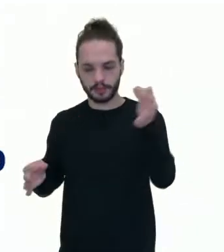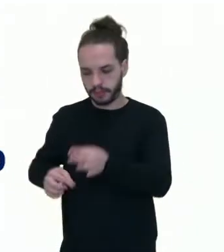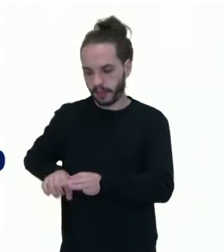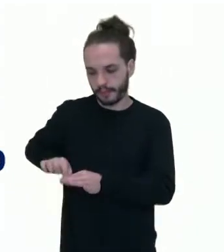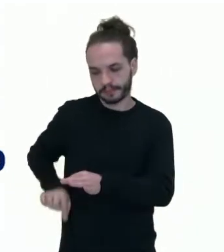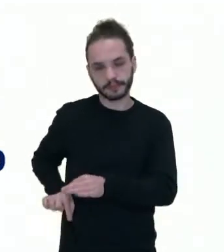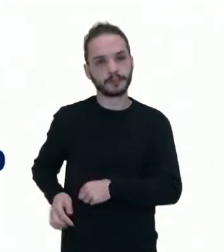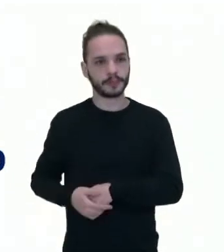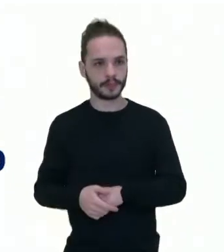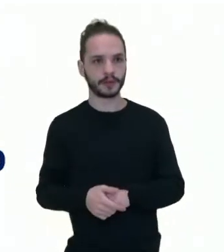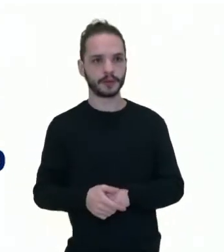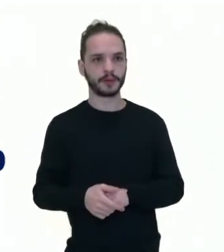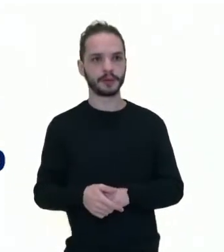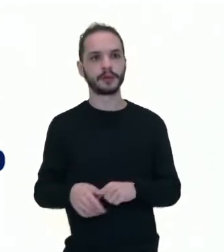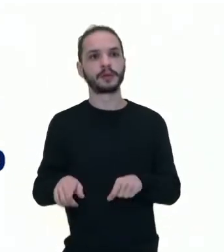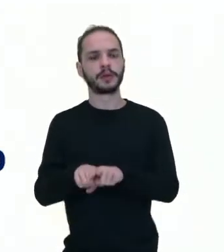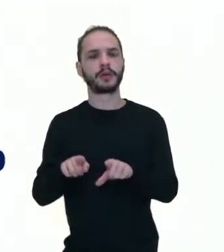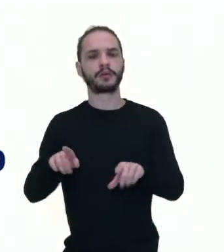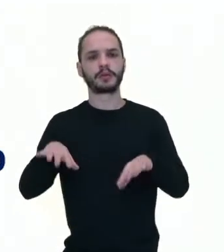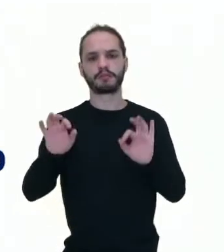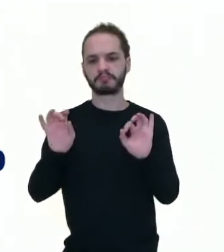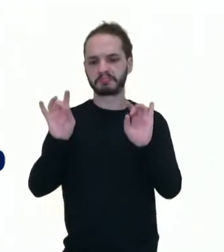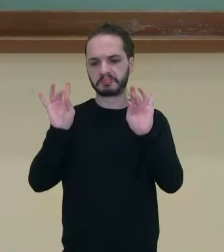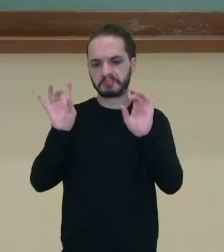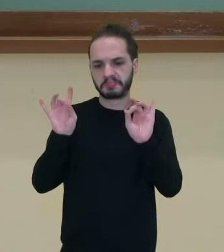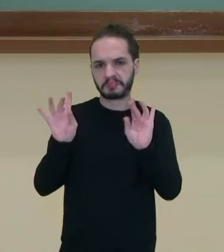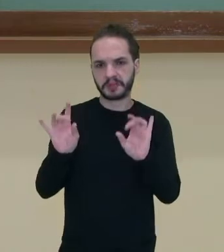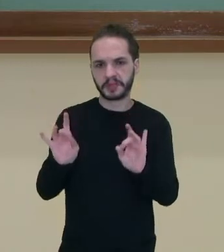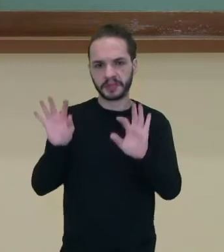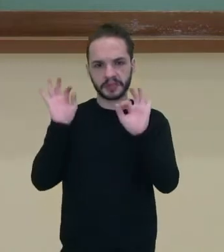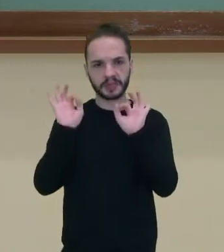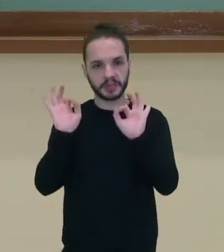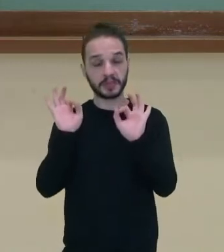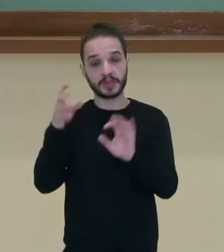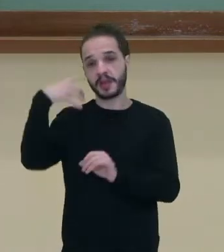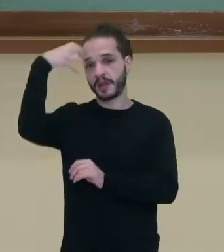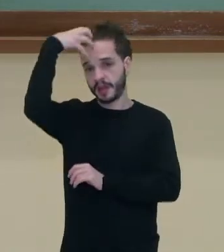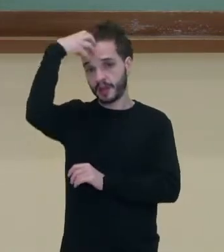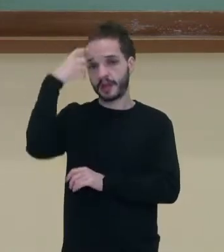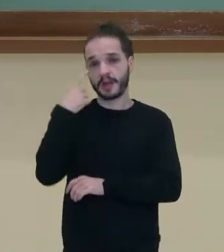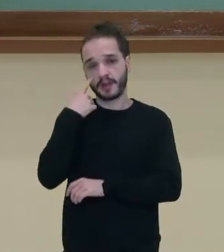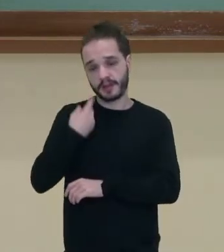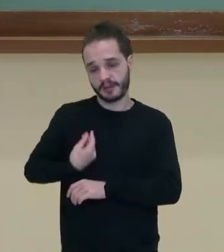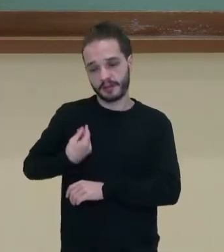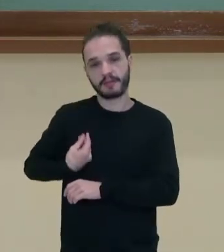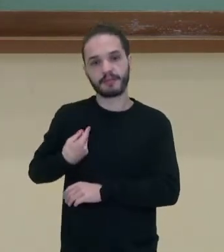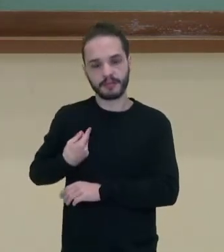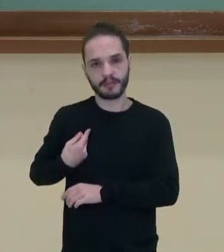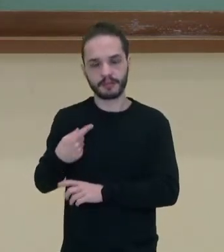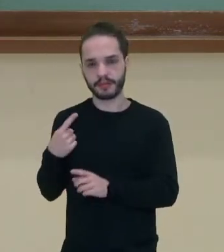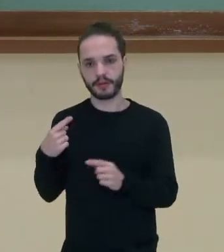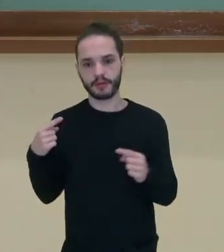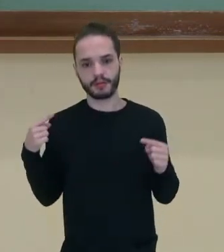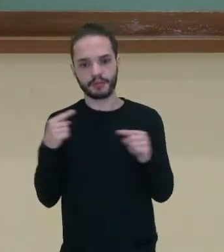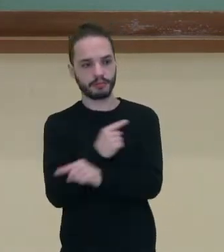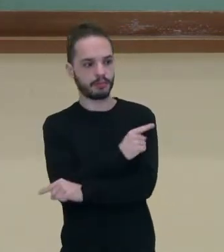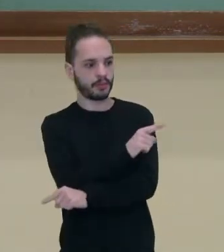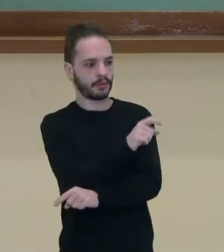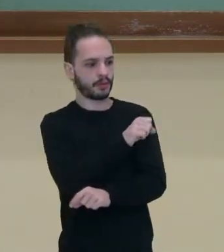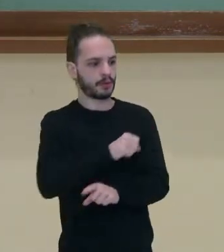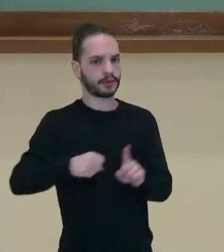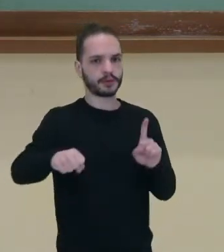aqui a gente tem toda essa pomposidade mesmo que os reis viviam, né? Em contraponto, né, com o resto da